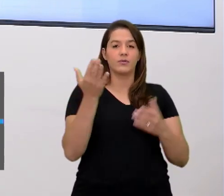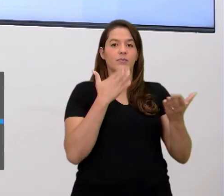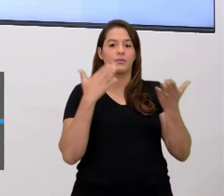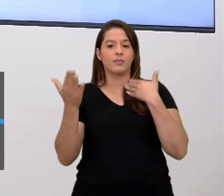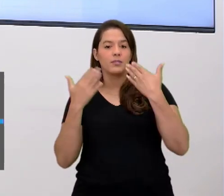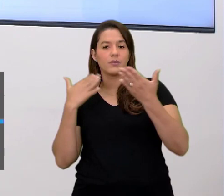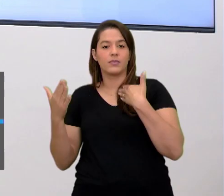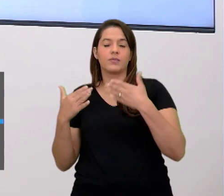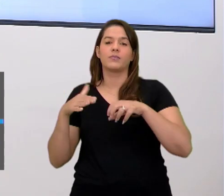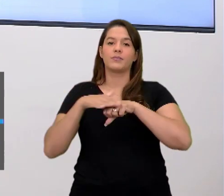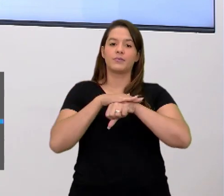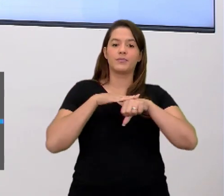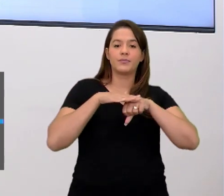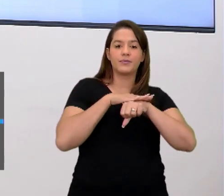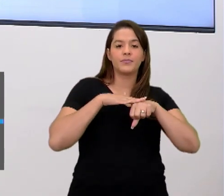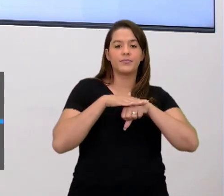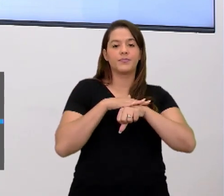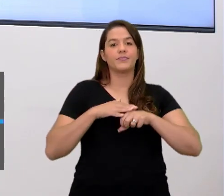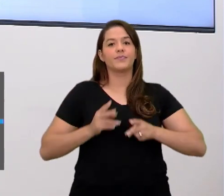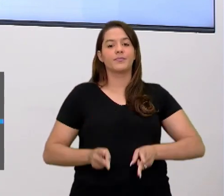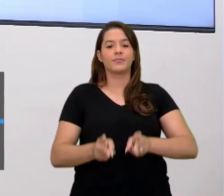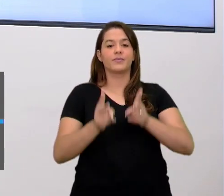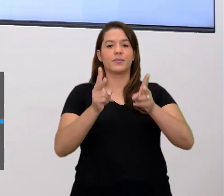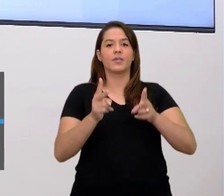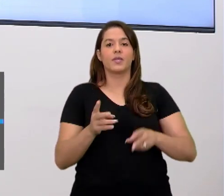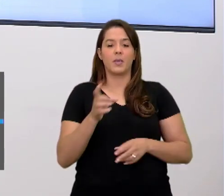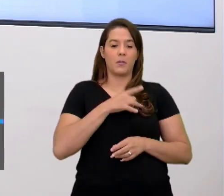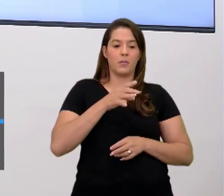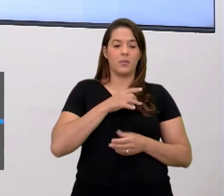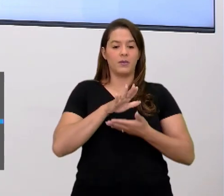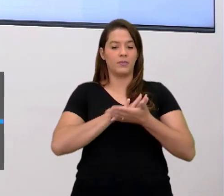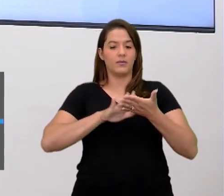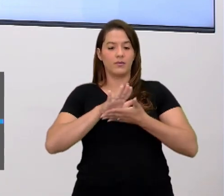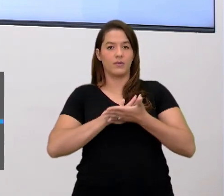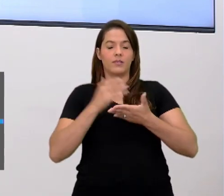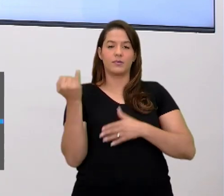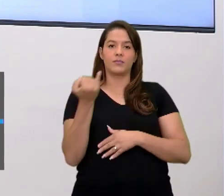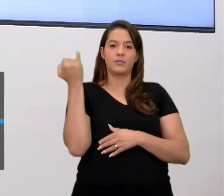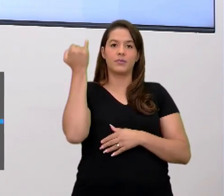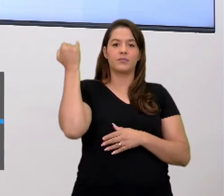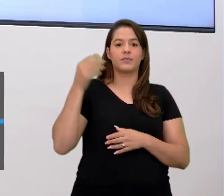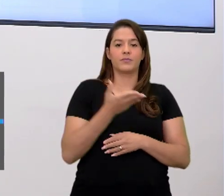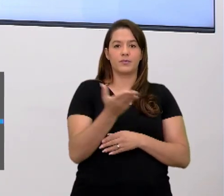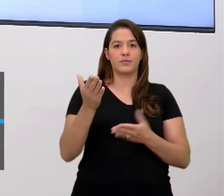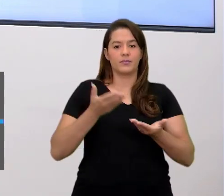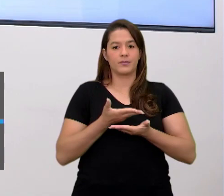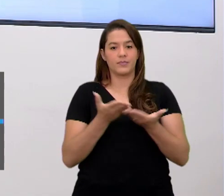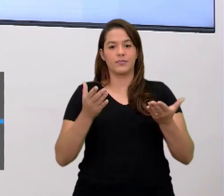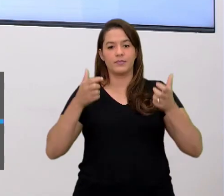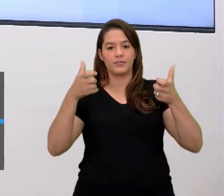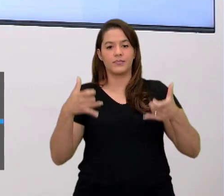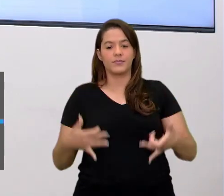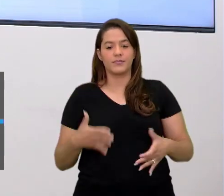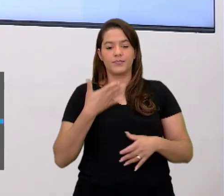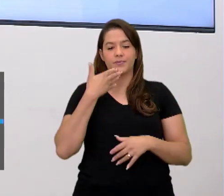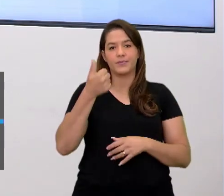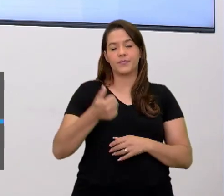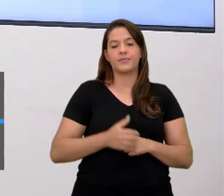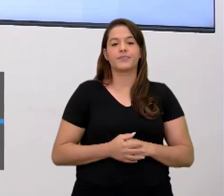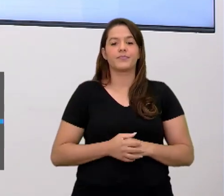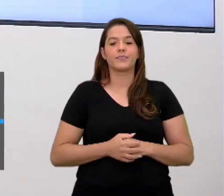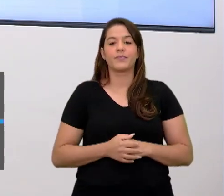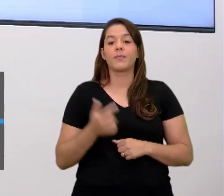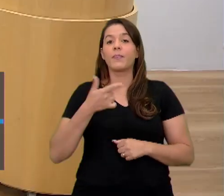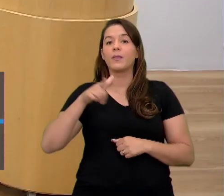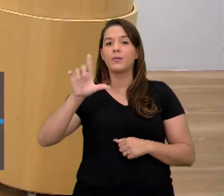para conversar, né? Sem medo, com plena convicção das informações que você está passando. Muito legal. Ok? Vamos para